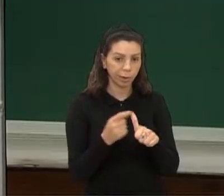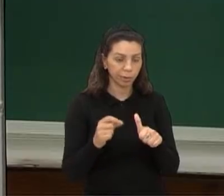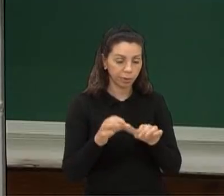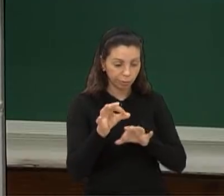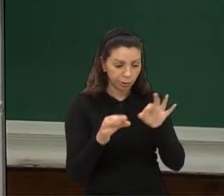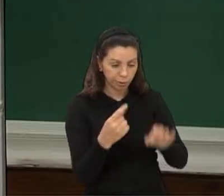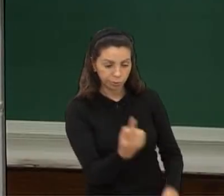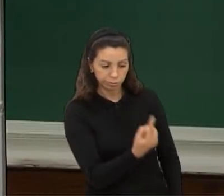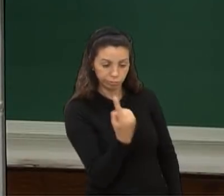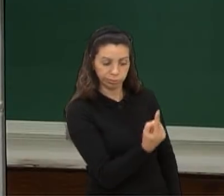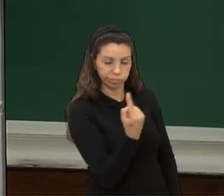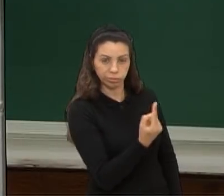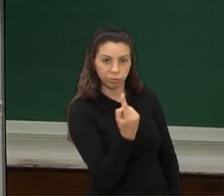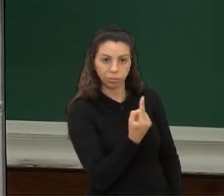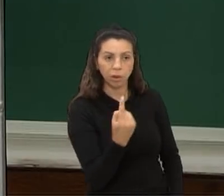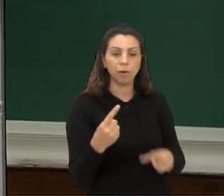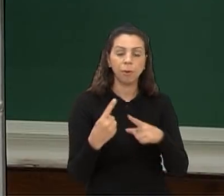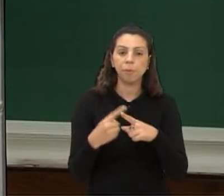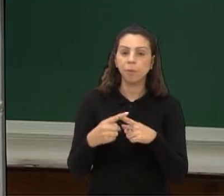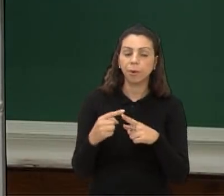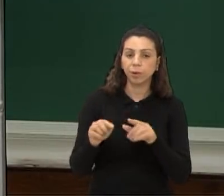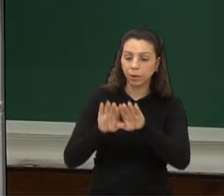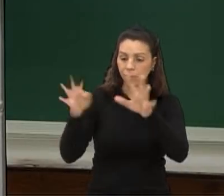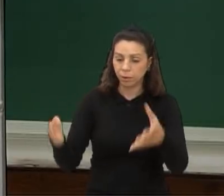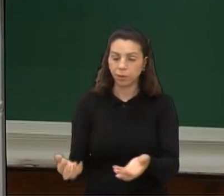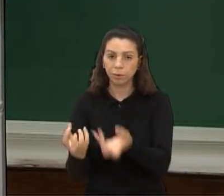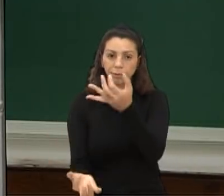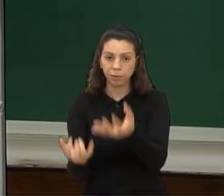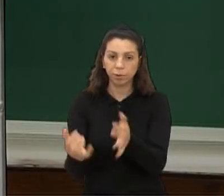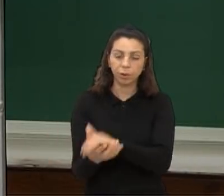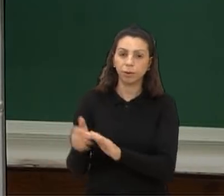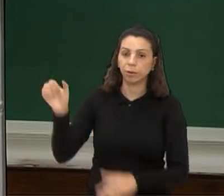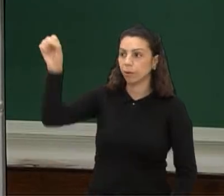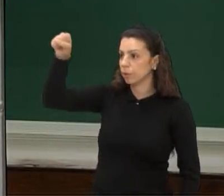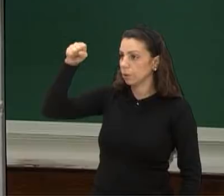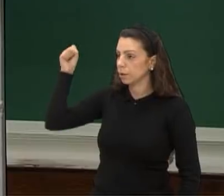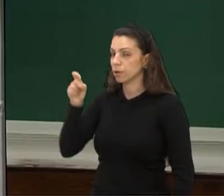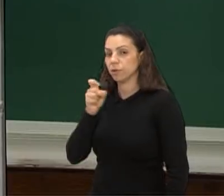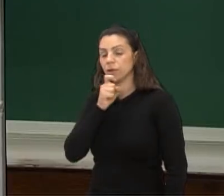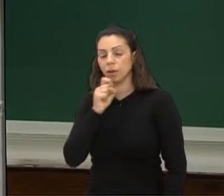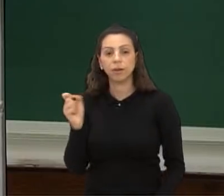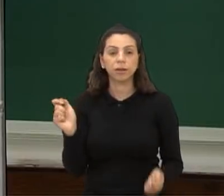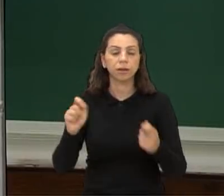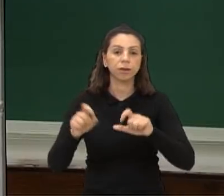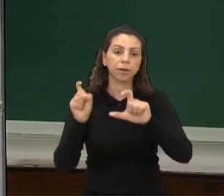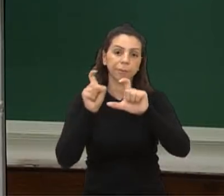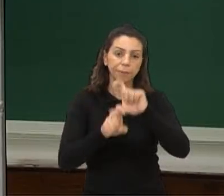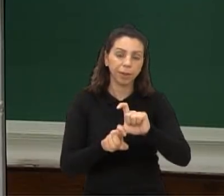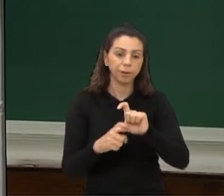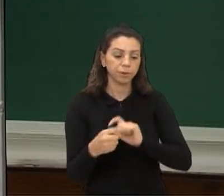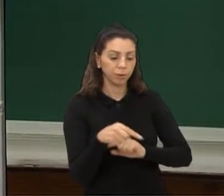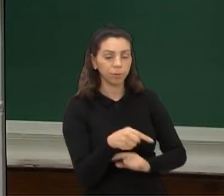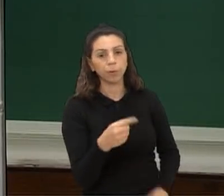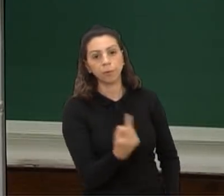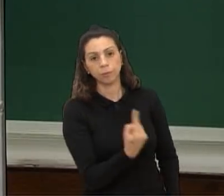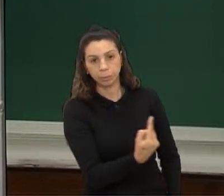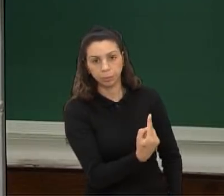2 vezes o preço do fogão. Entenderam? Então, por isso que a professora começou organizando as